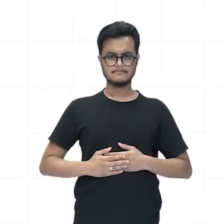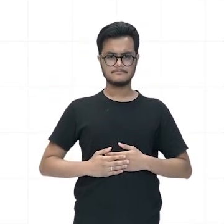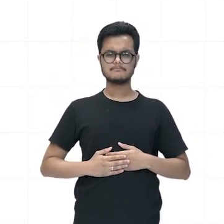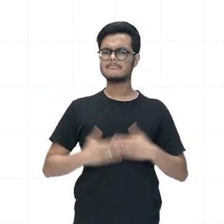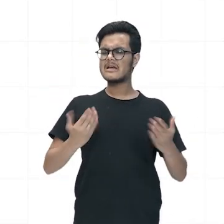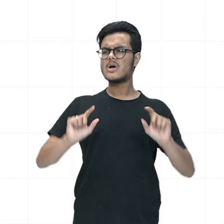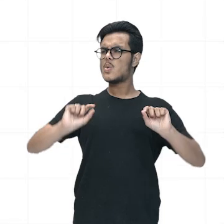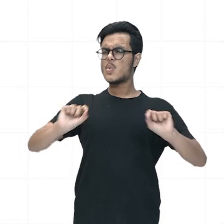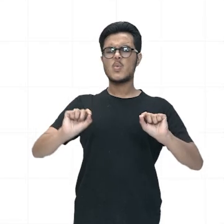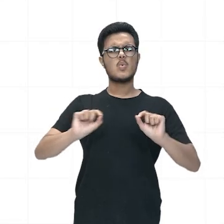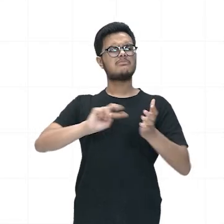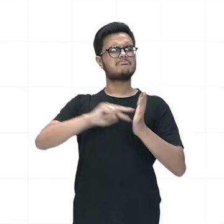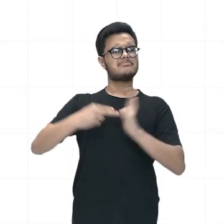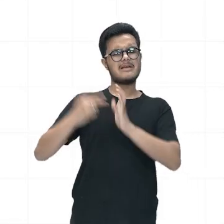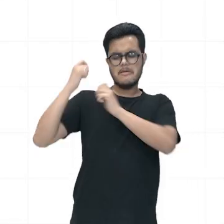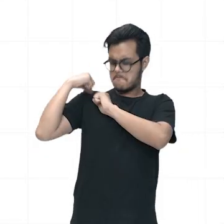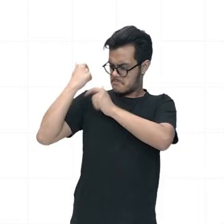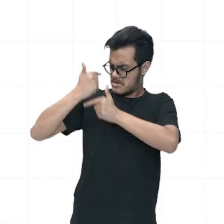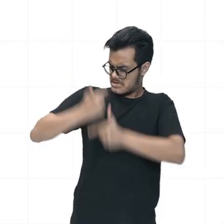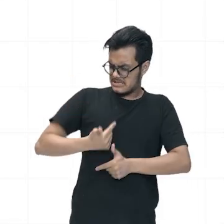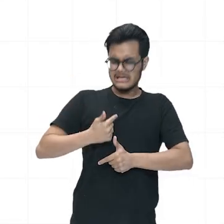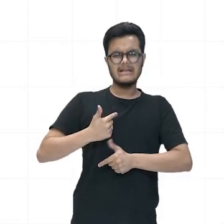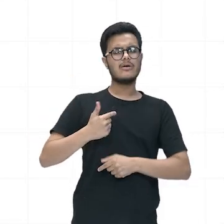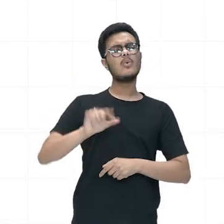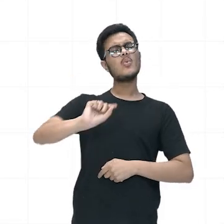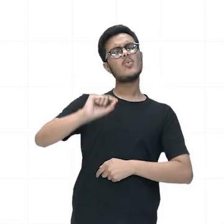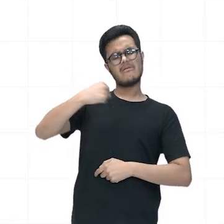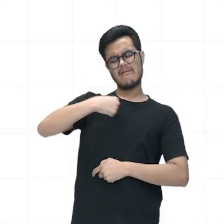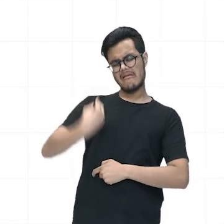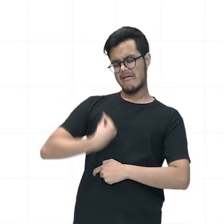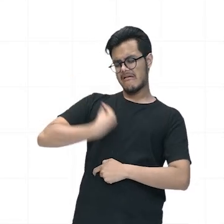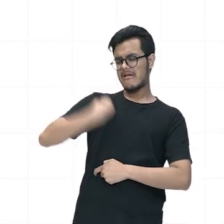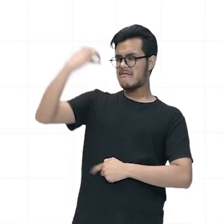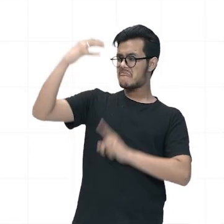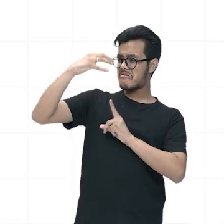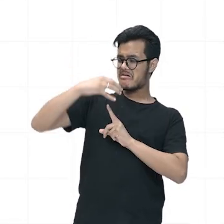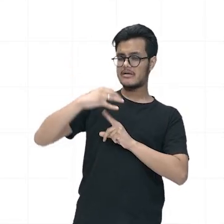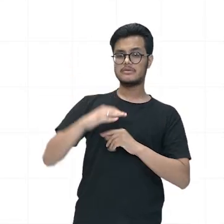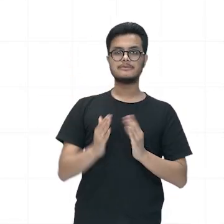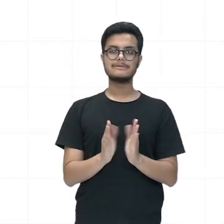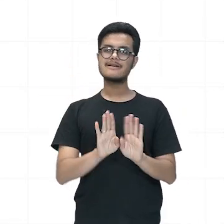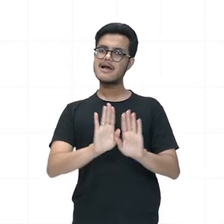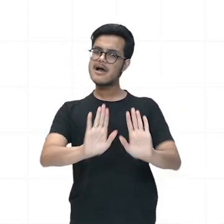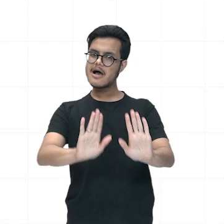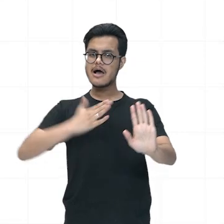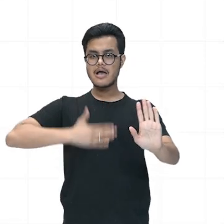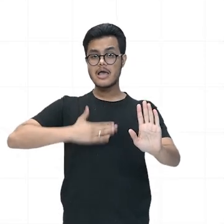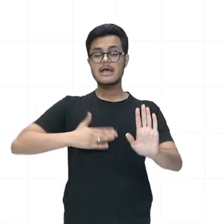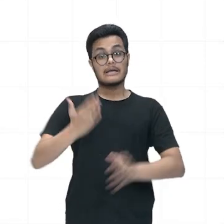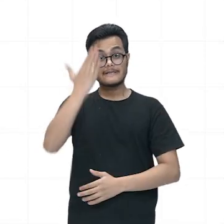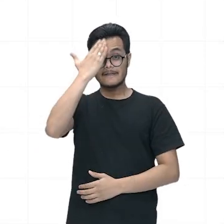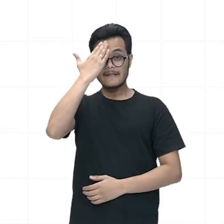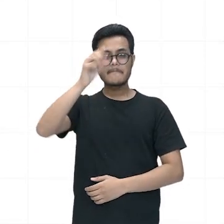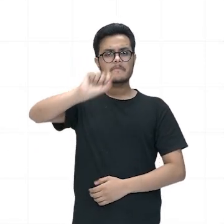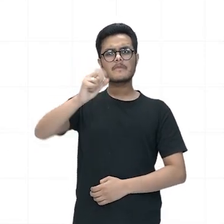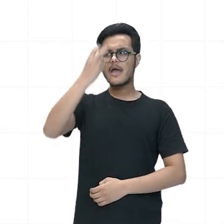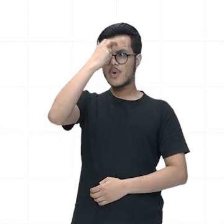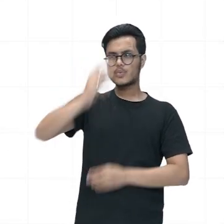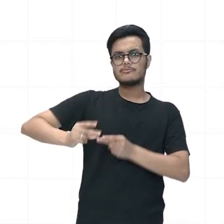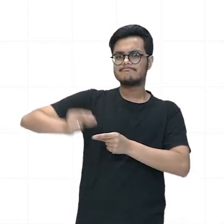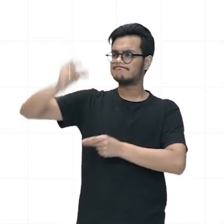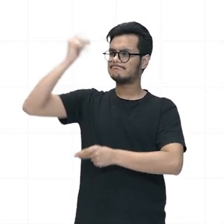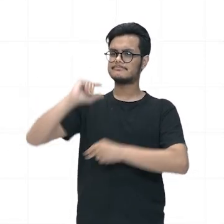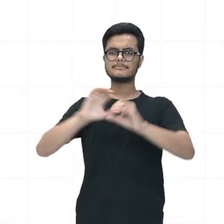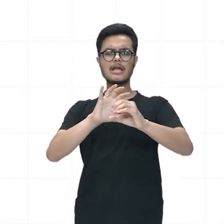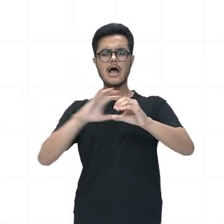isso, professora, né, vai me influenciar? A gente sabe, então, que as tradições culturais ocidentais, elas